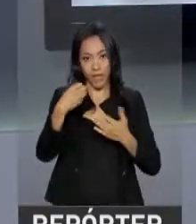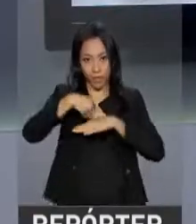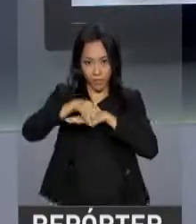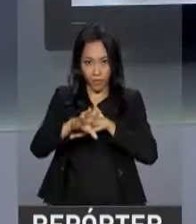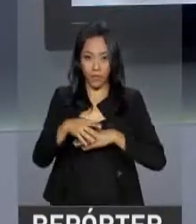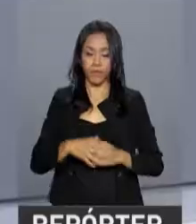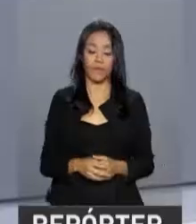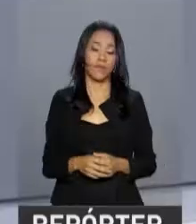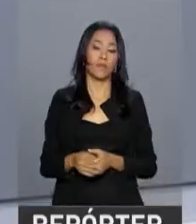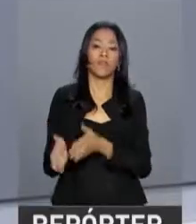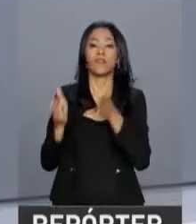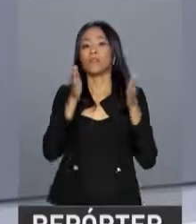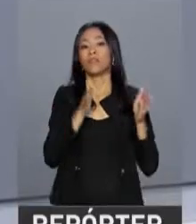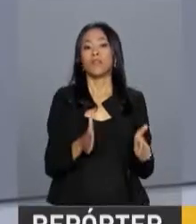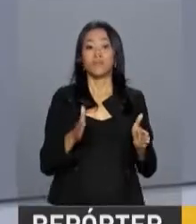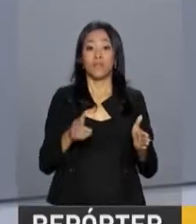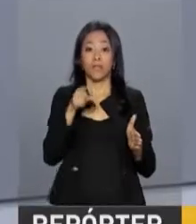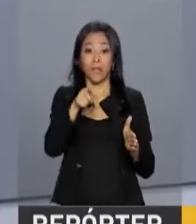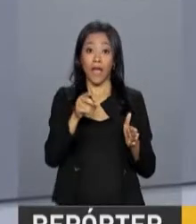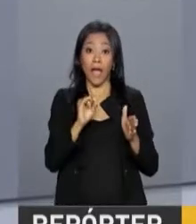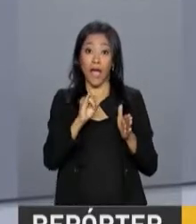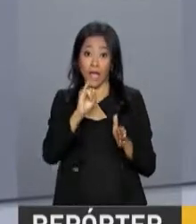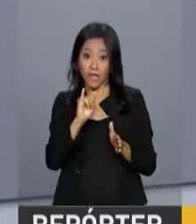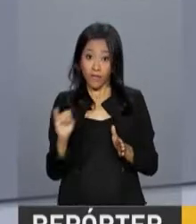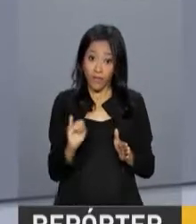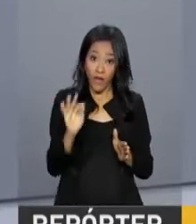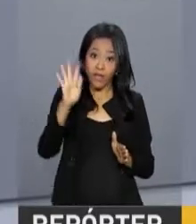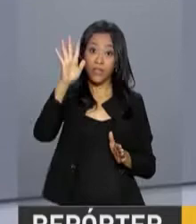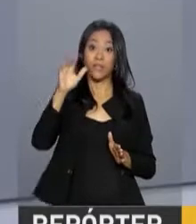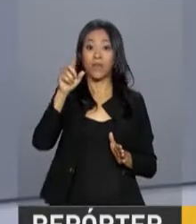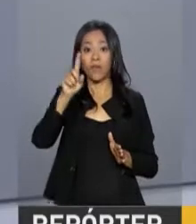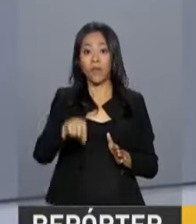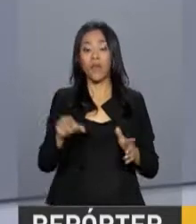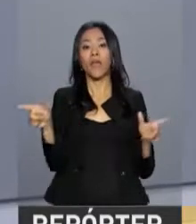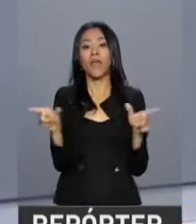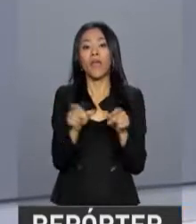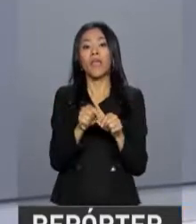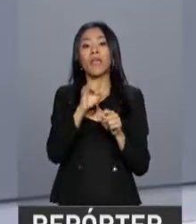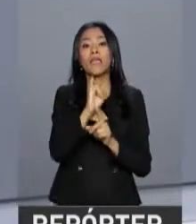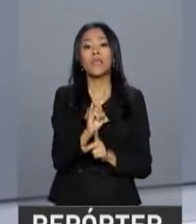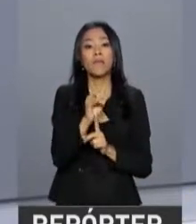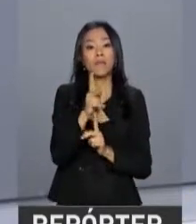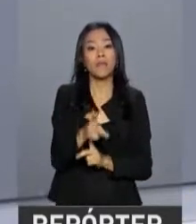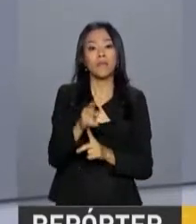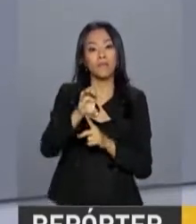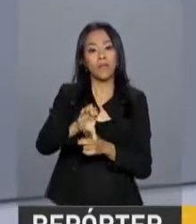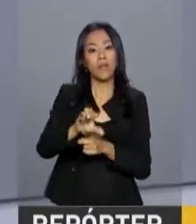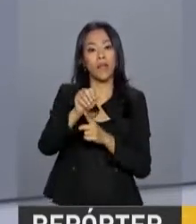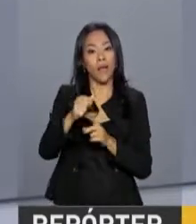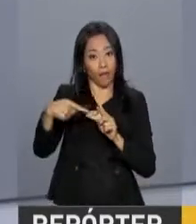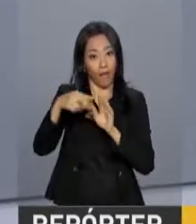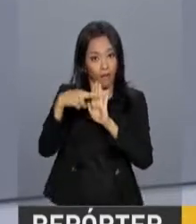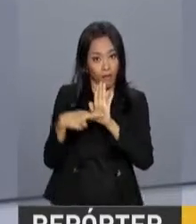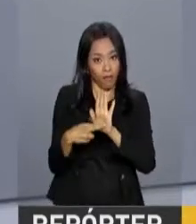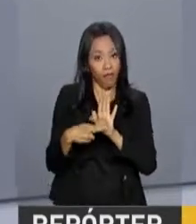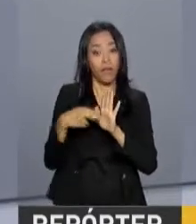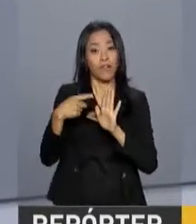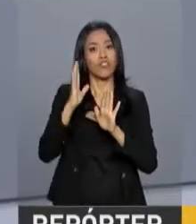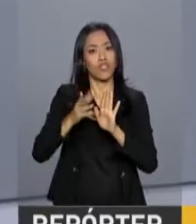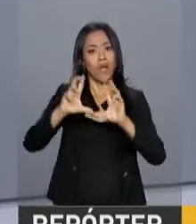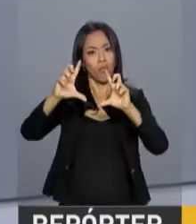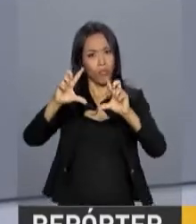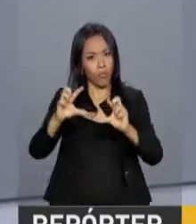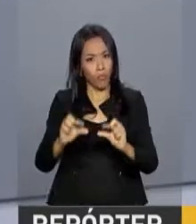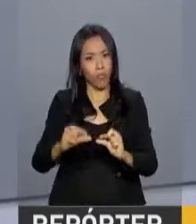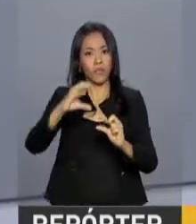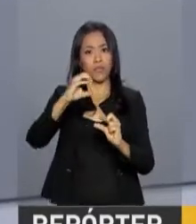Ney. A prévia da inflação, medida pelo Índice Nacional de Preços ao Consumidor Amplo, IPCA, desacelerou